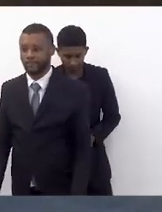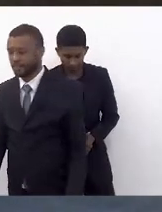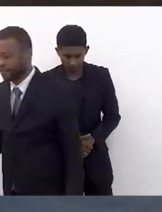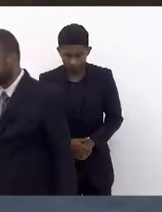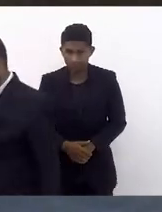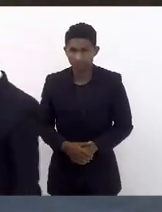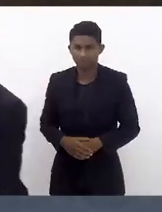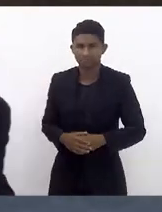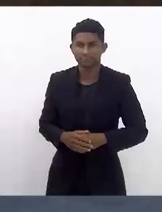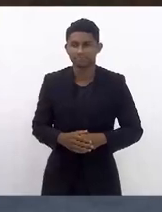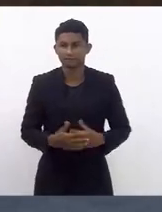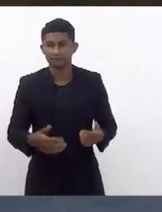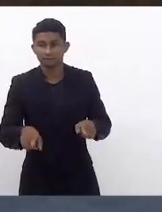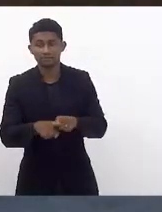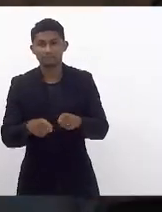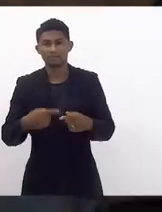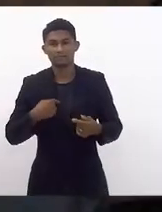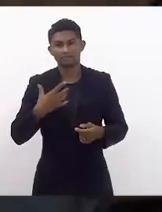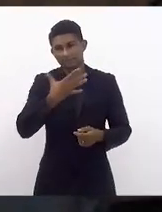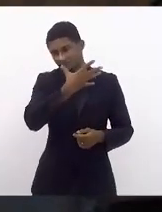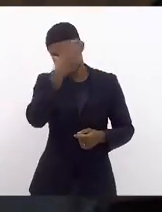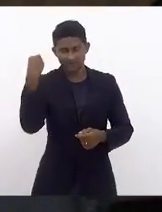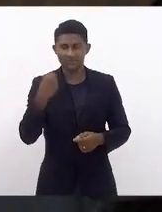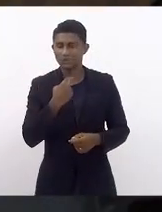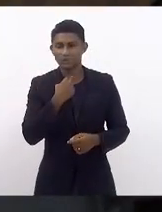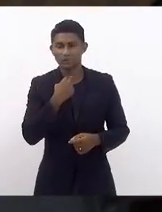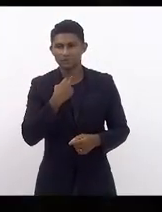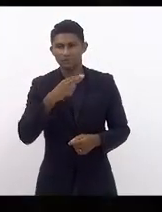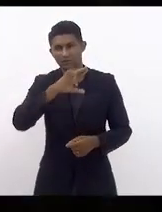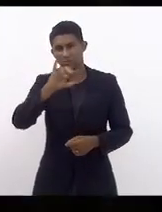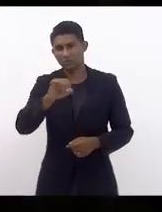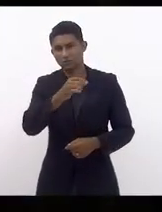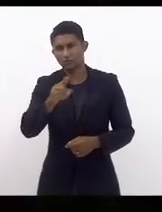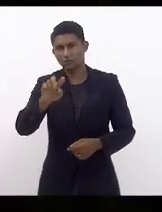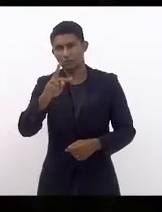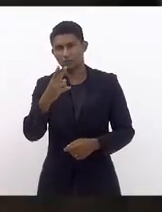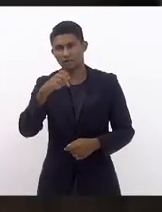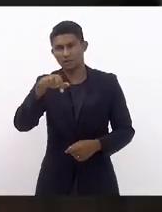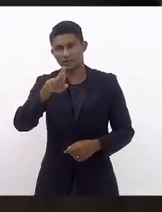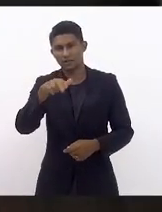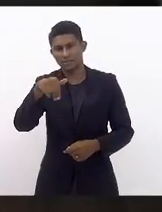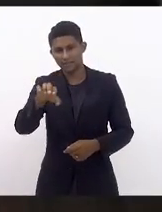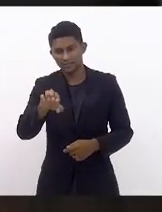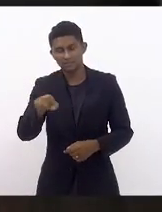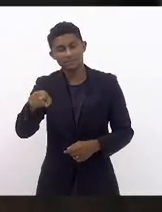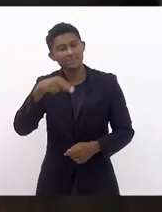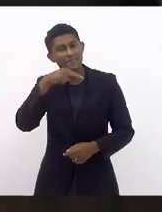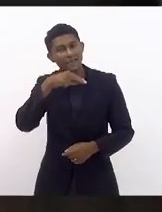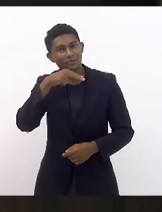Não poderia esquecer do João Henrique, neto do homenageado. Por favor, João.